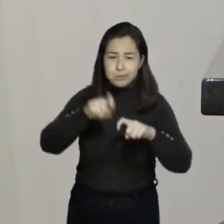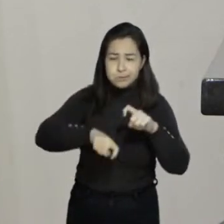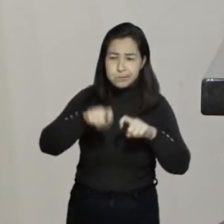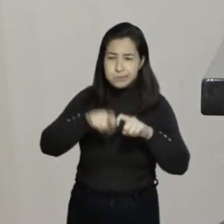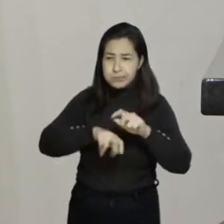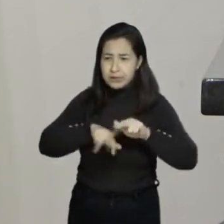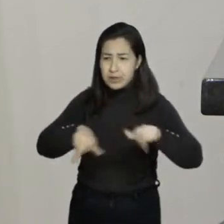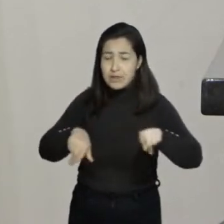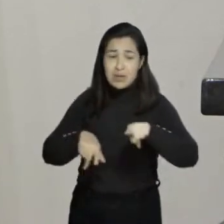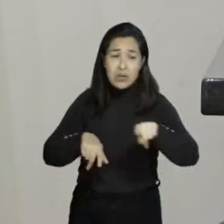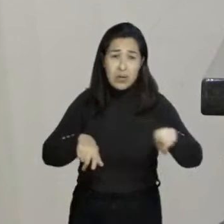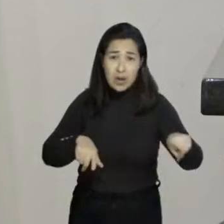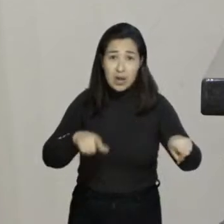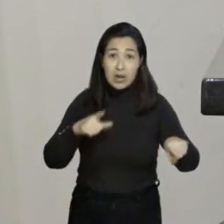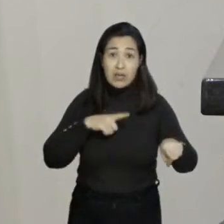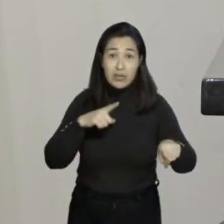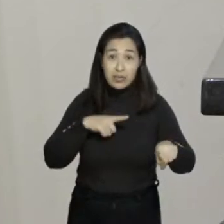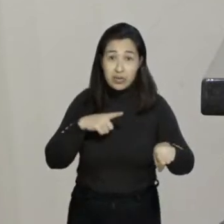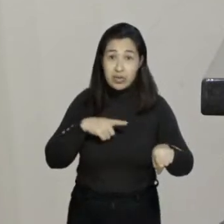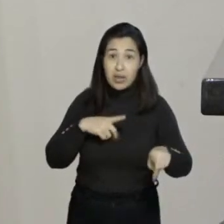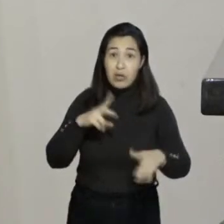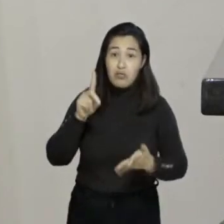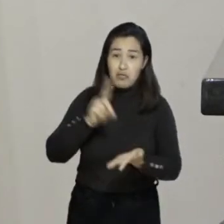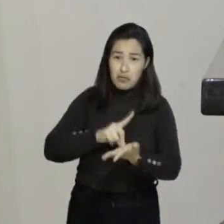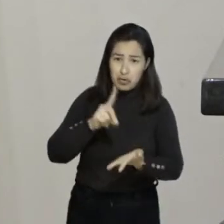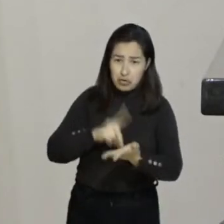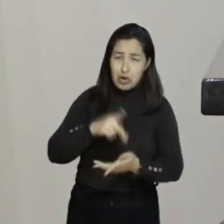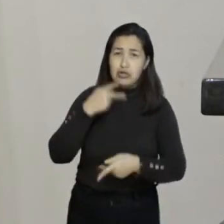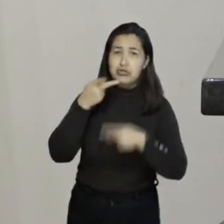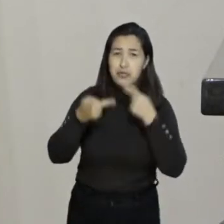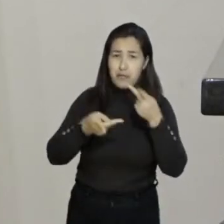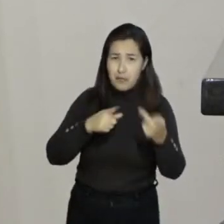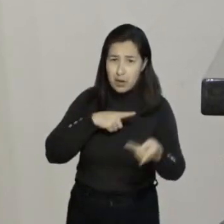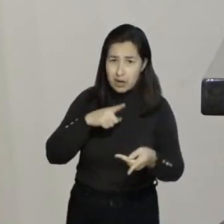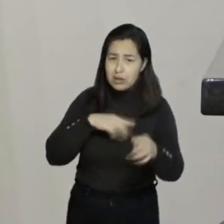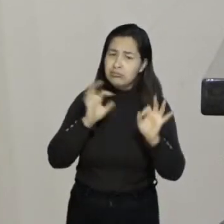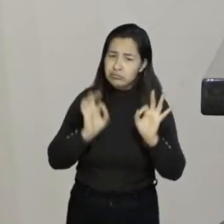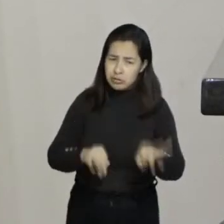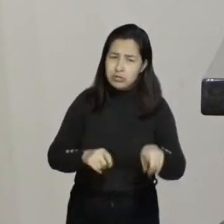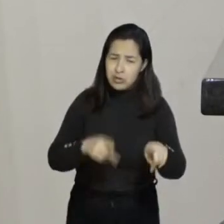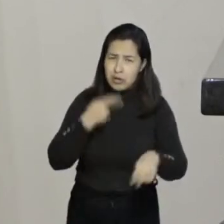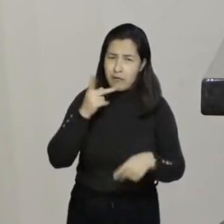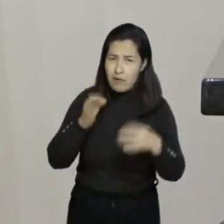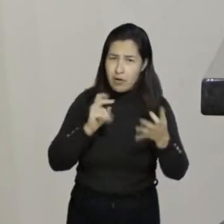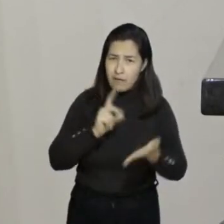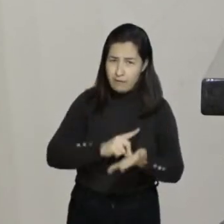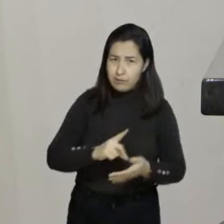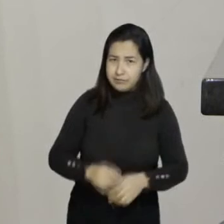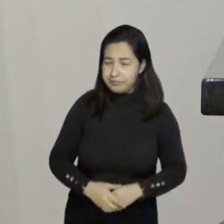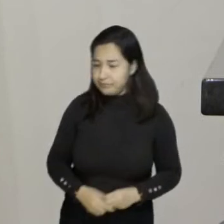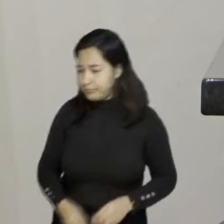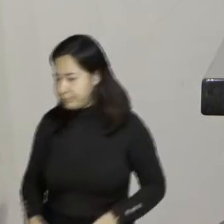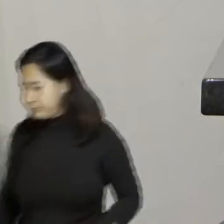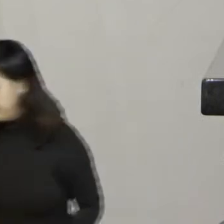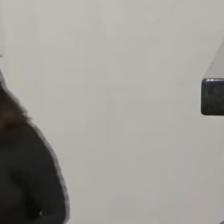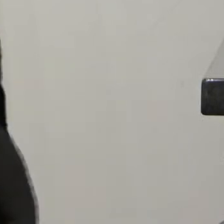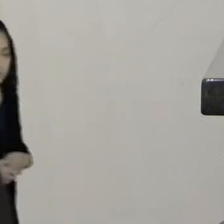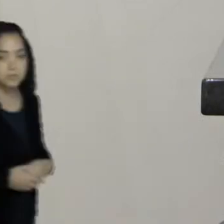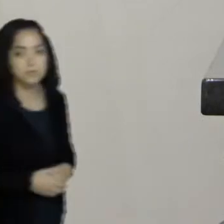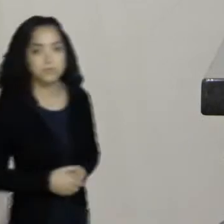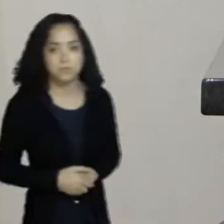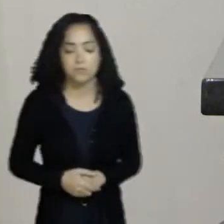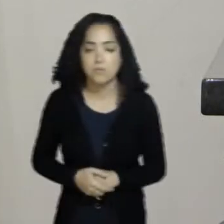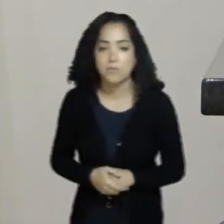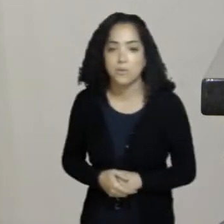vagabundo eles têm compromisso com a verdade Com certeza eles têm E aí é lógico que eles aproveitam a